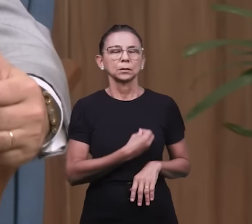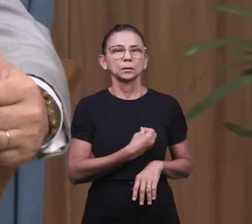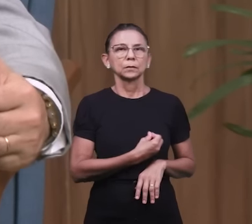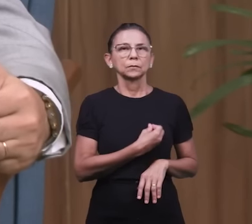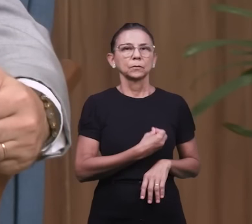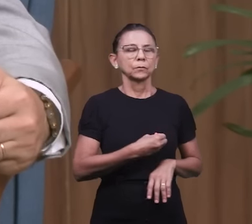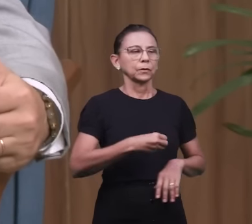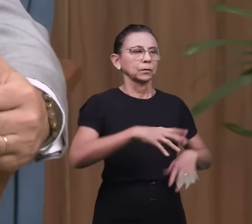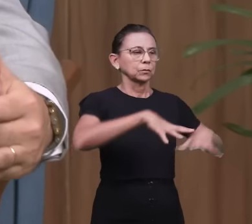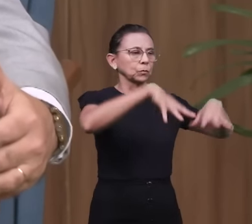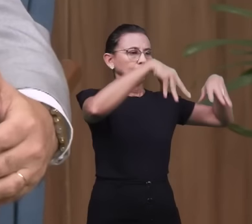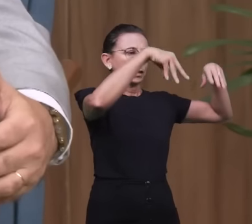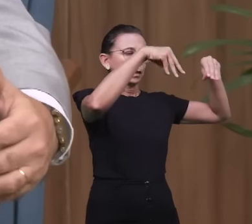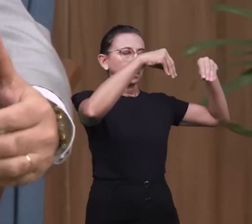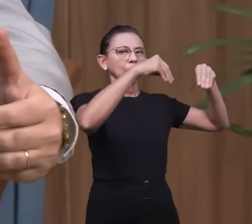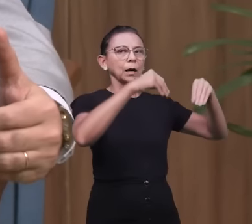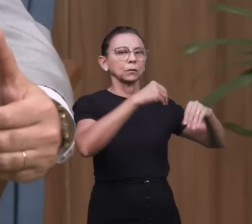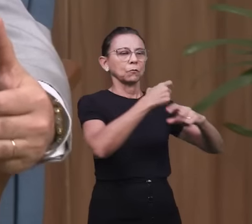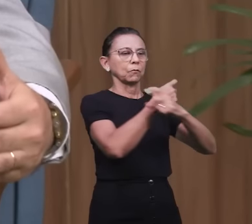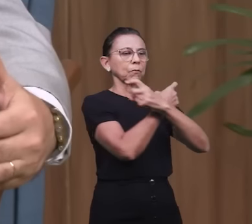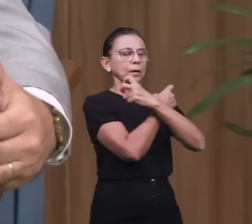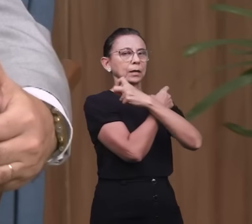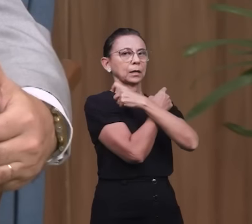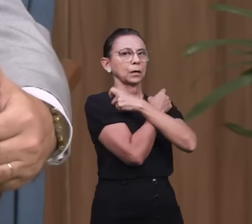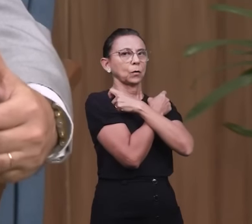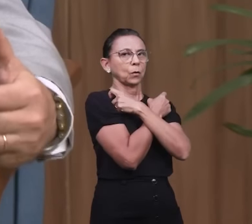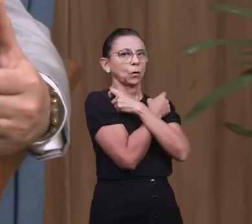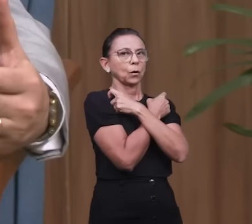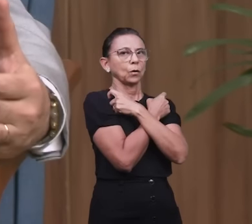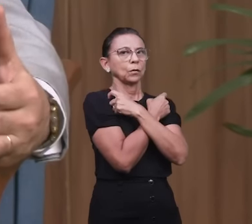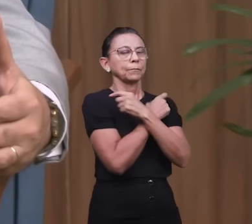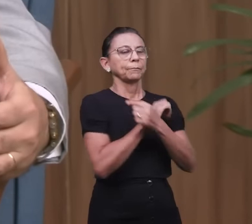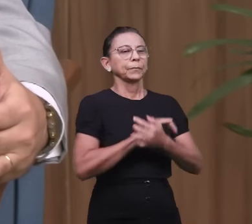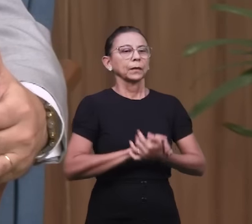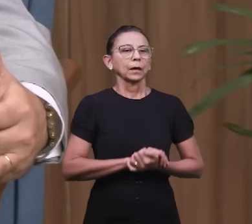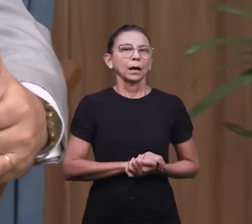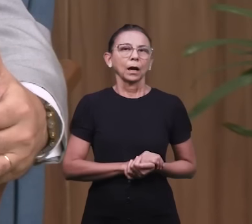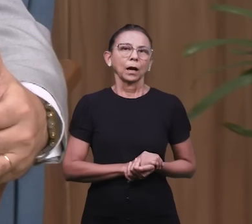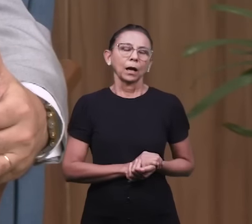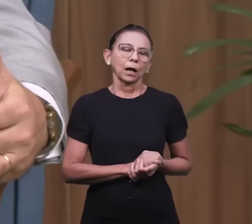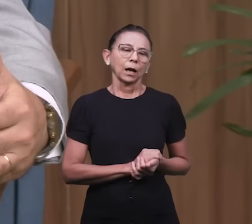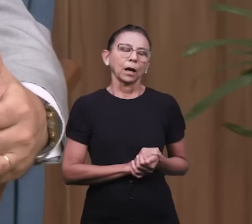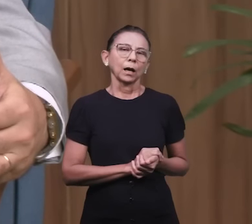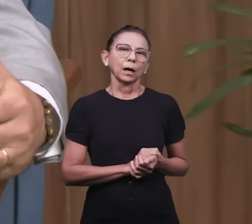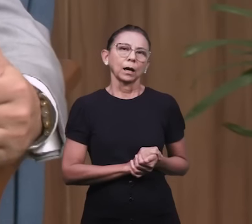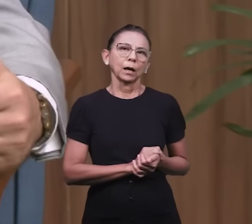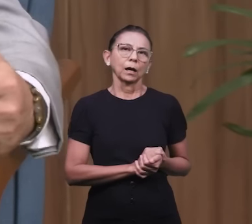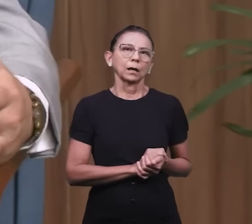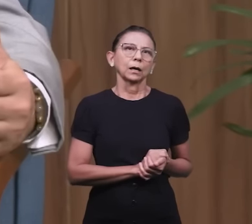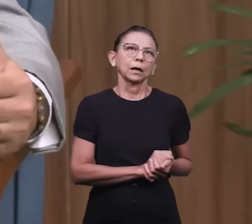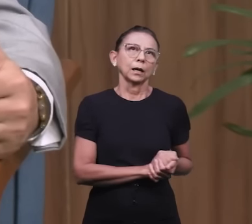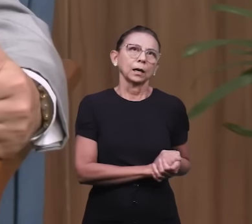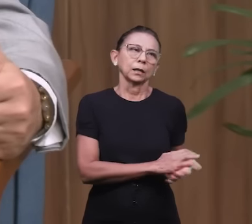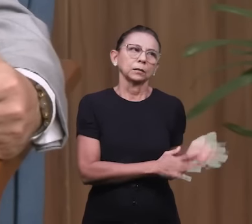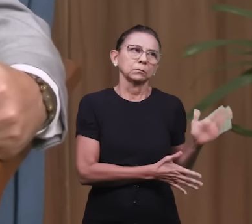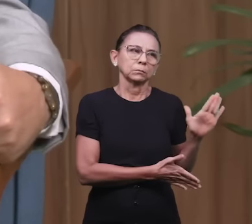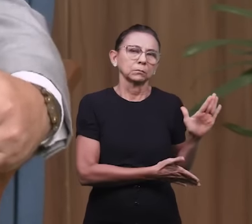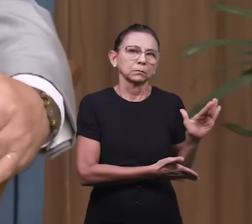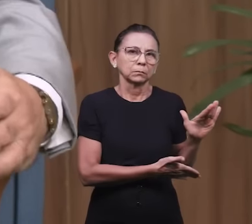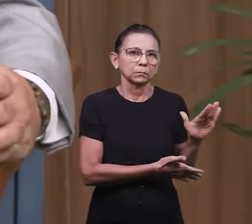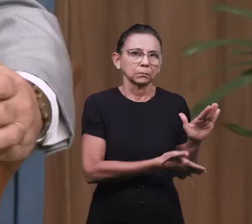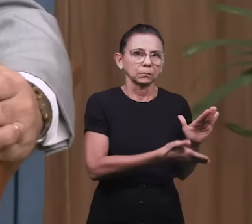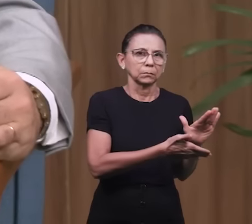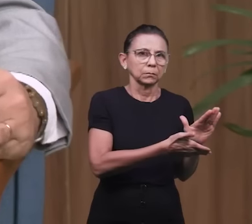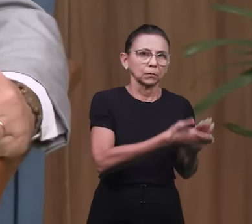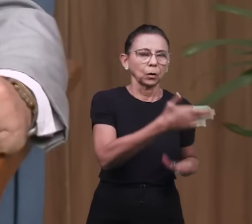palácio Faraó depois ele exilado ele vai para o exílio de mais 40 anos né e depois de ter